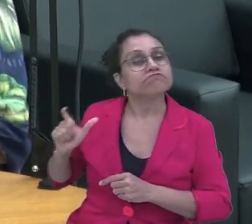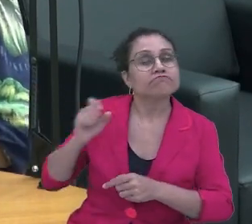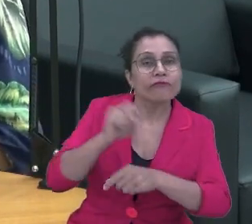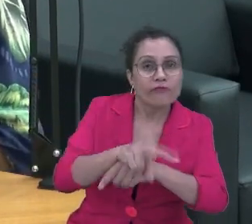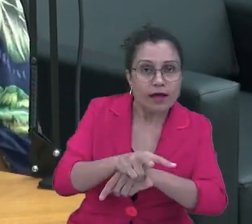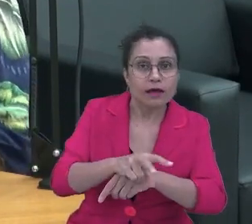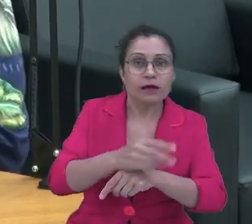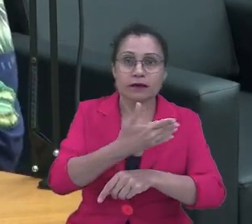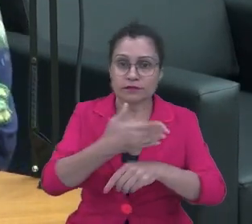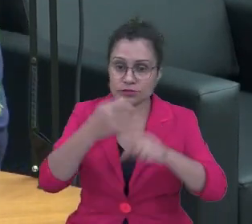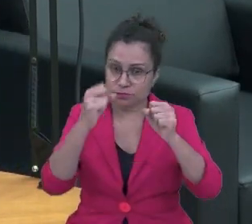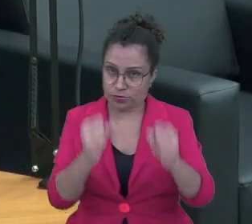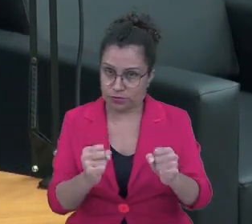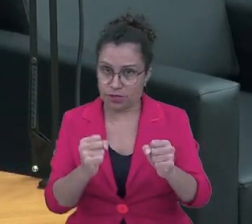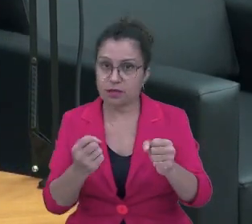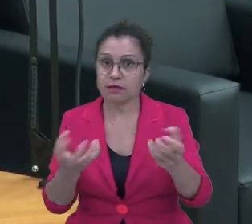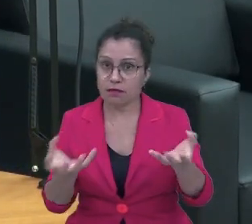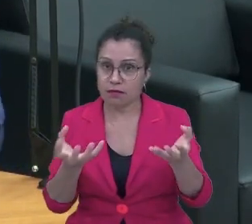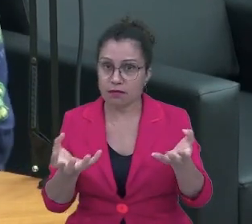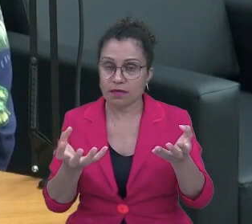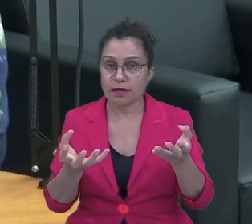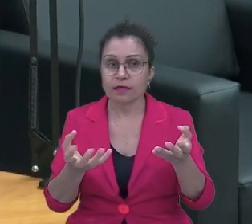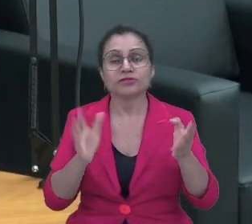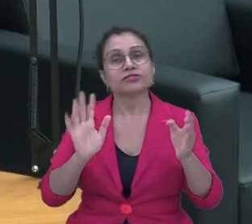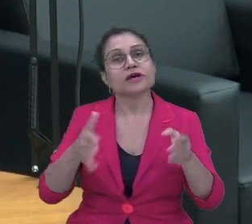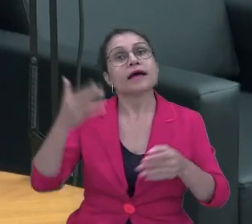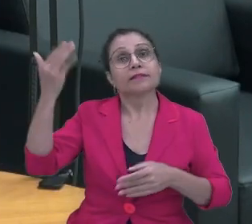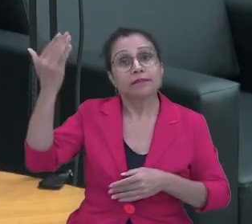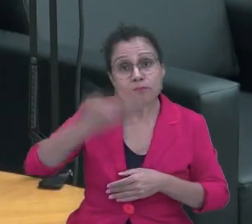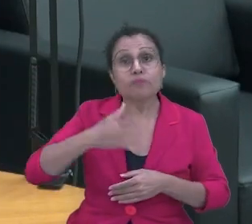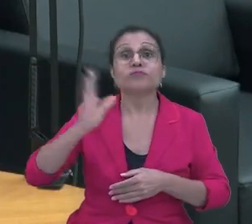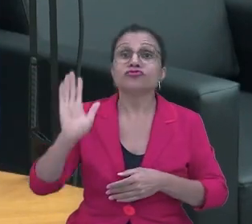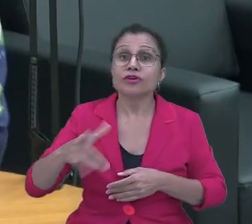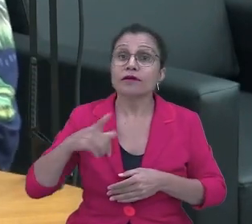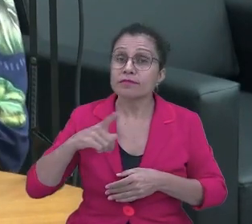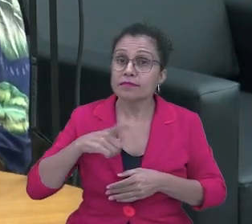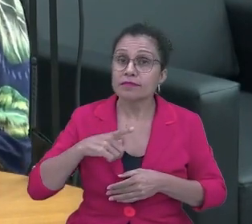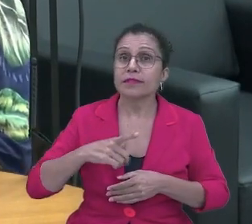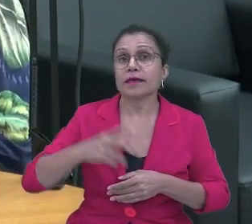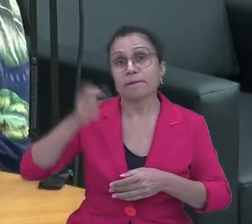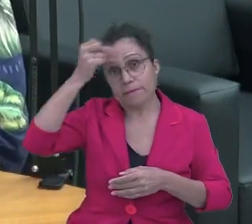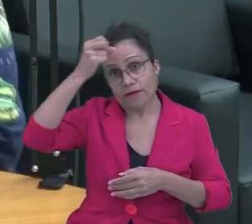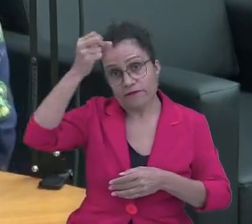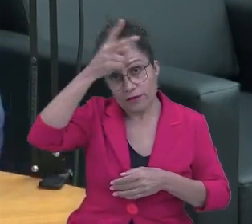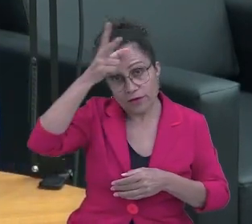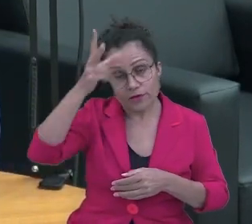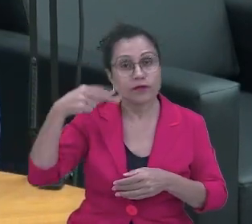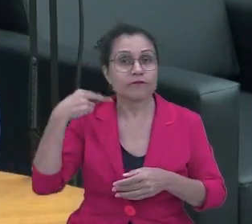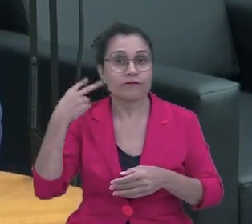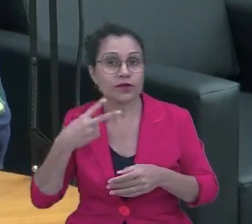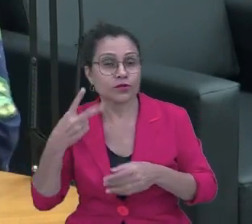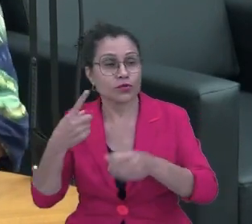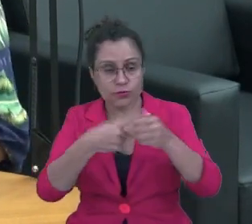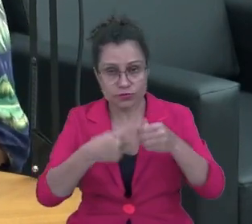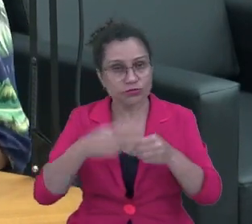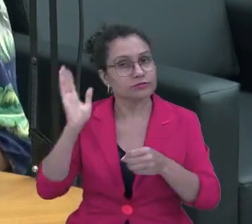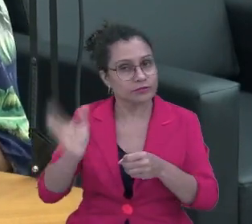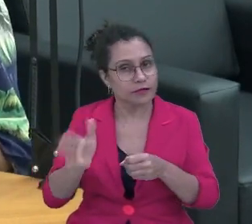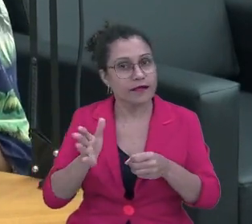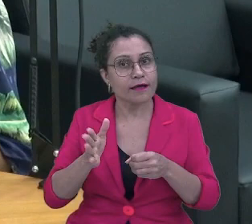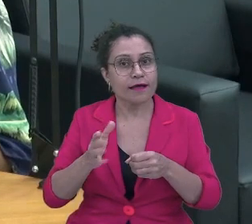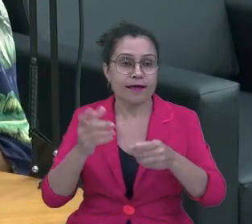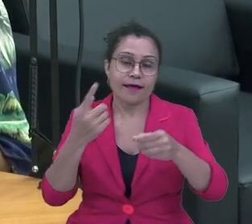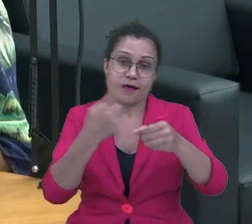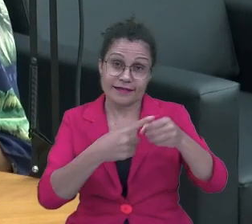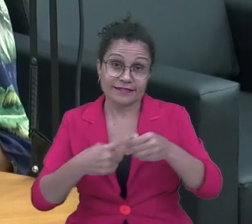porque já foi comprovado que onde tem mulheres, em prefeituras, em vereanças, né, nos municípios, a